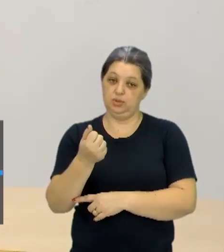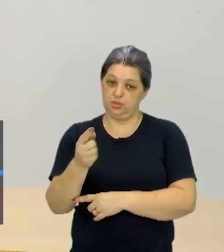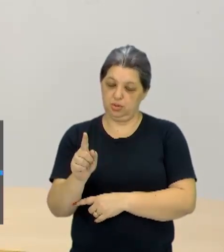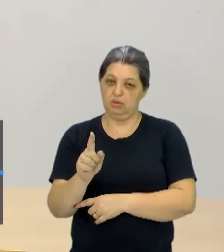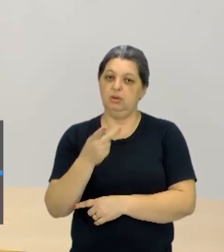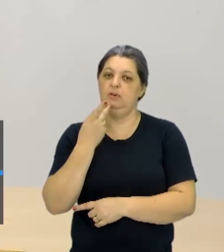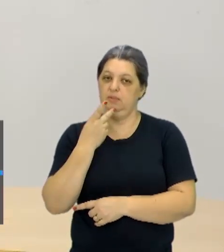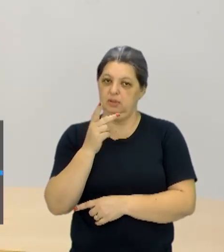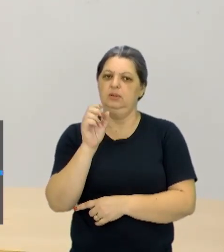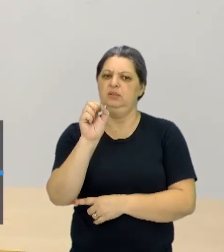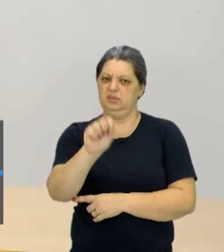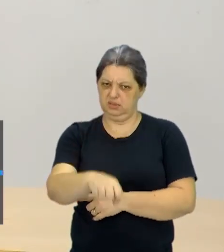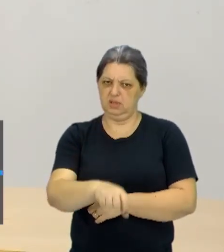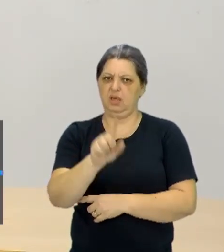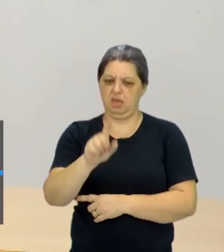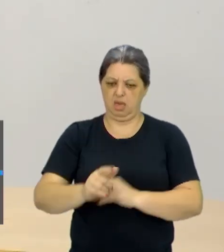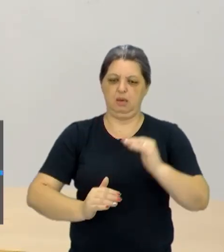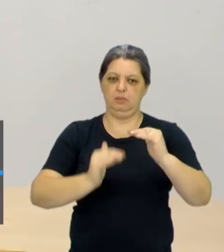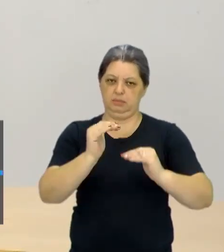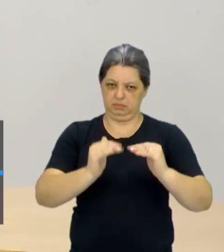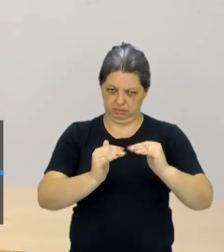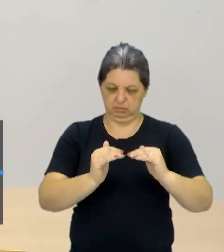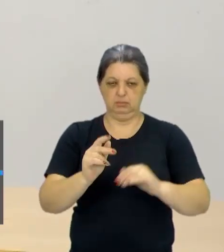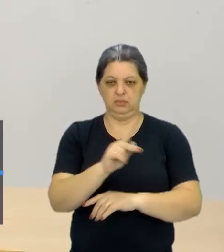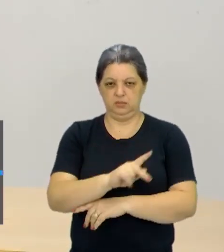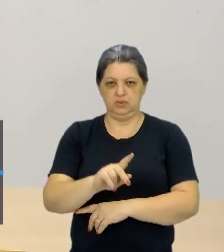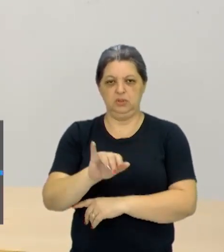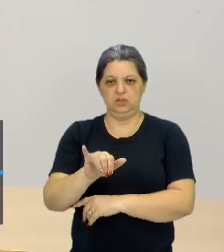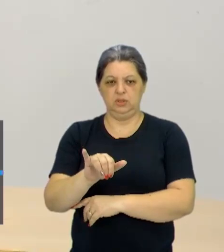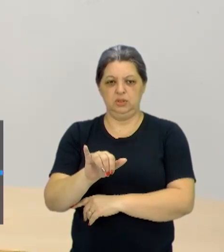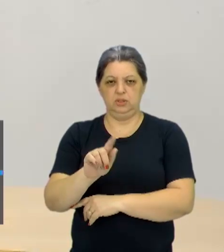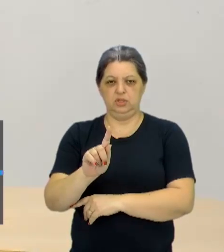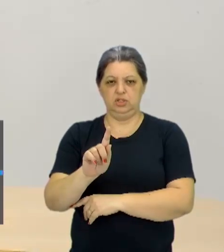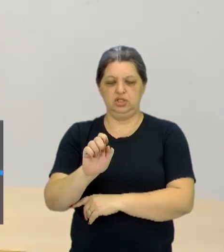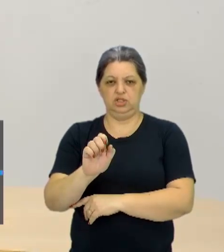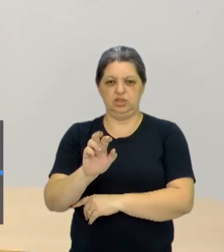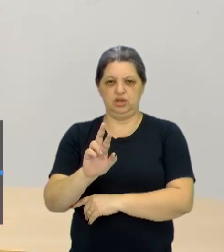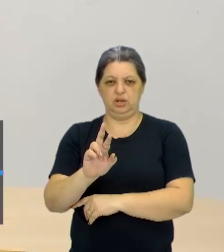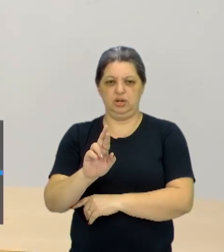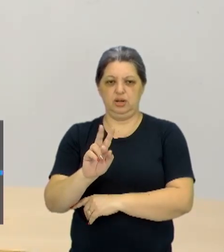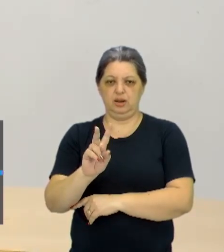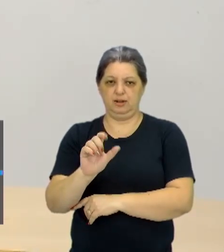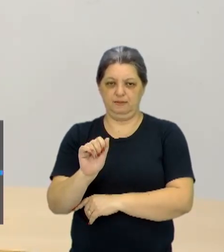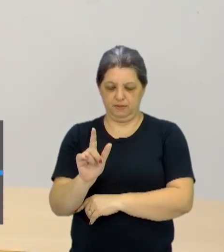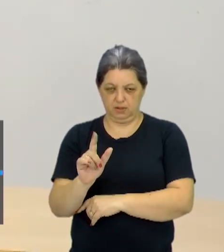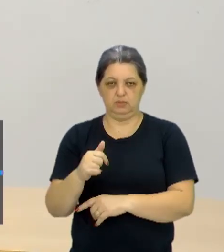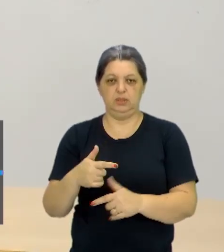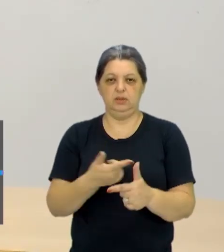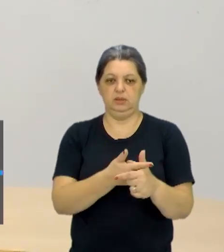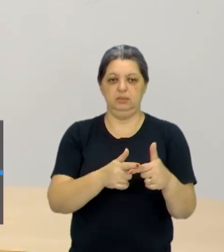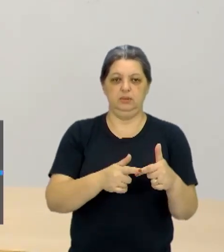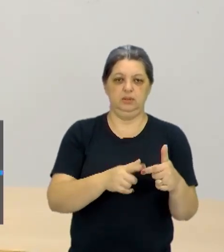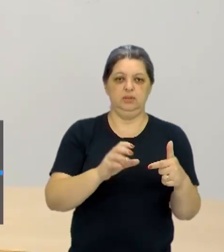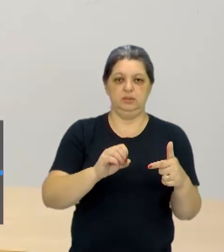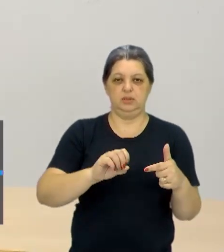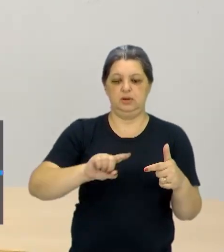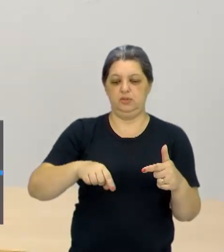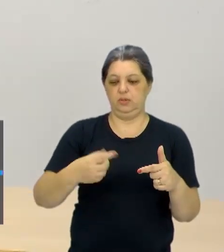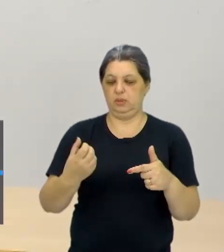é proporcional, sim. O professor Gerval também diz que a divisão dos dois dá 0,8 e que